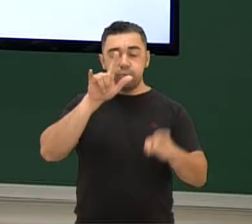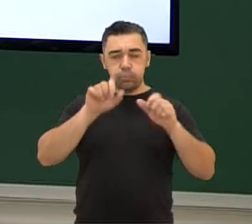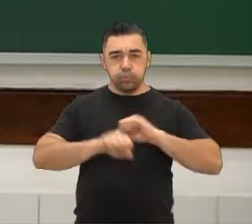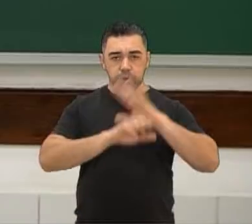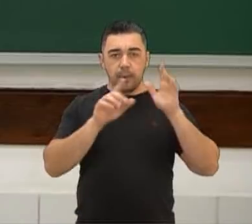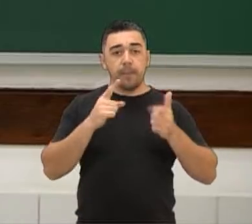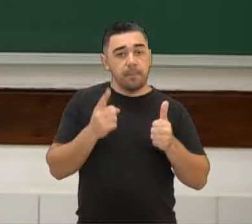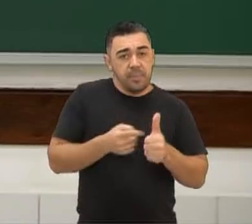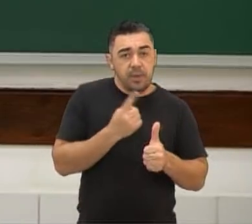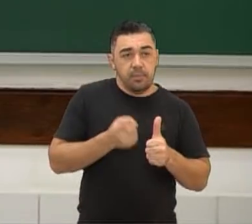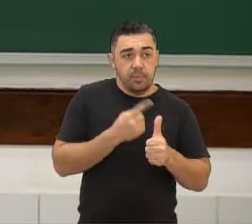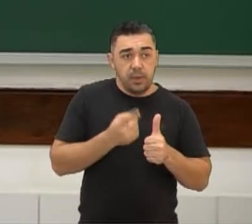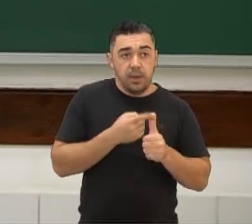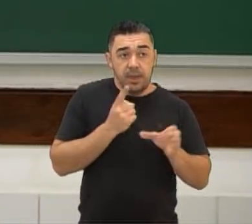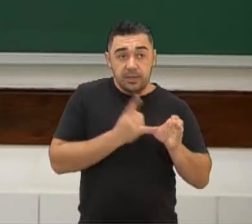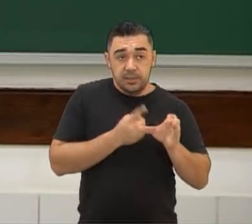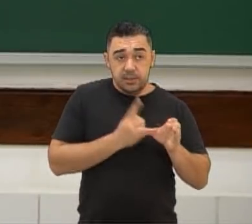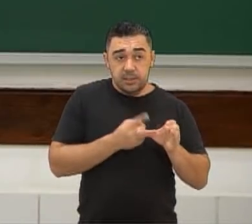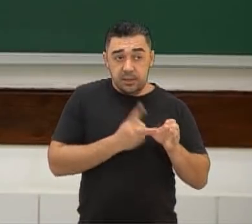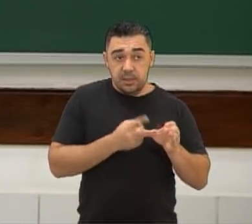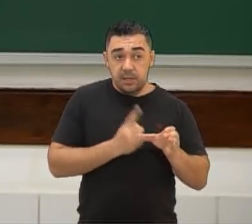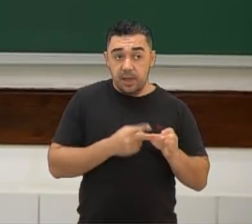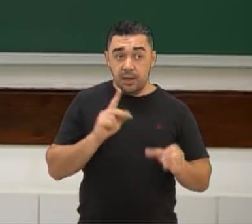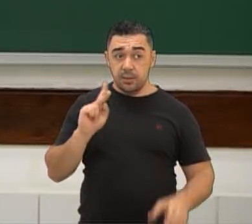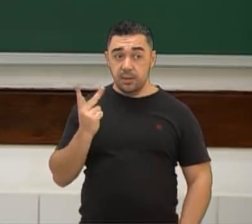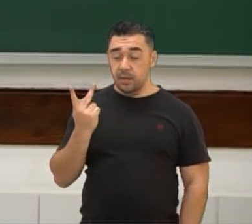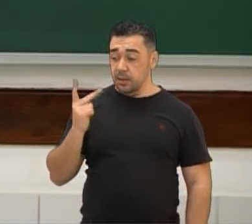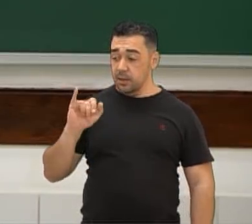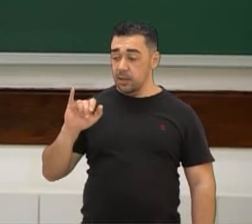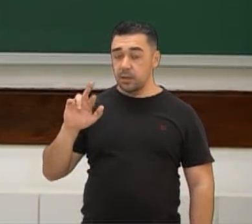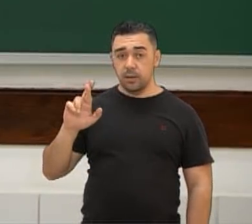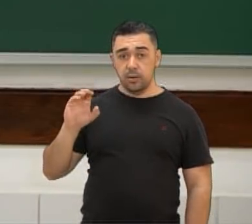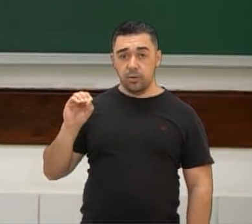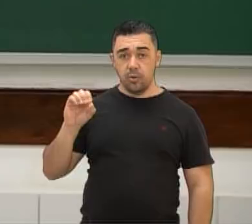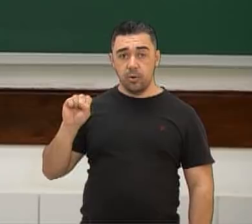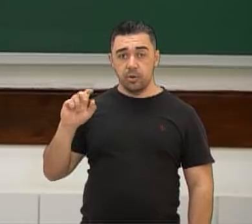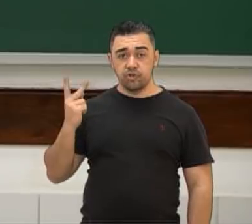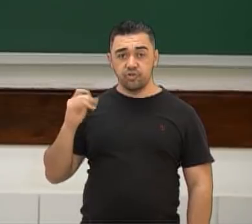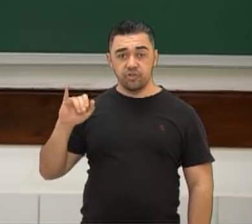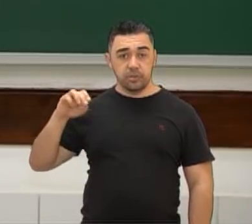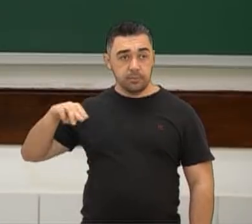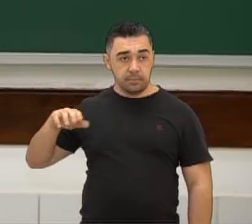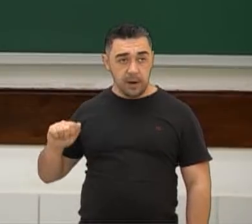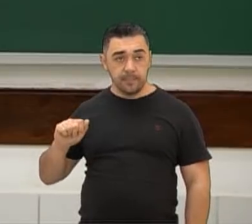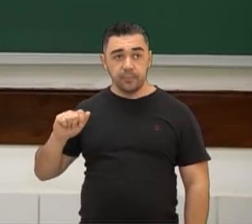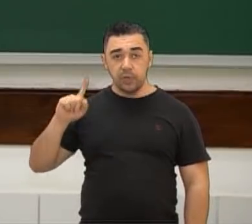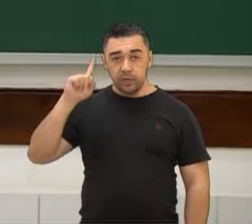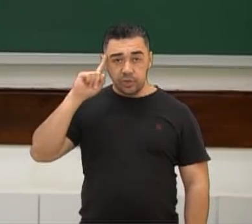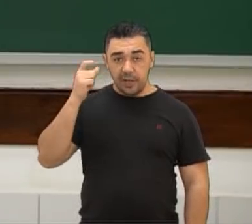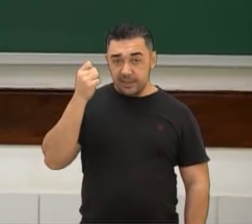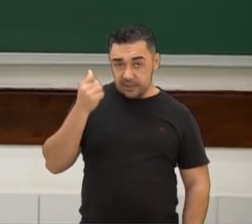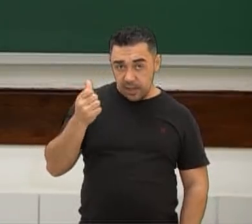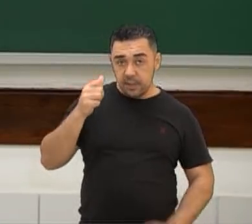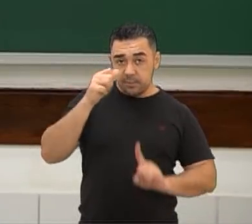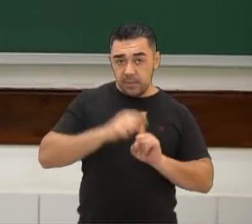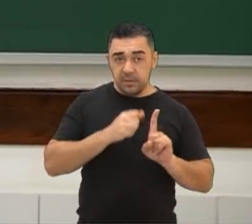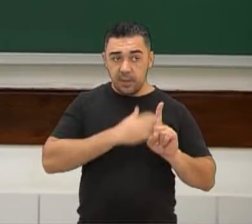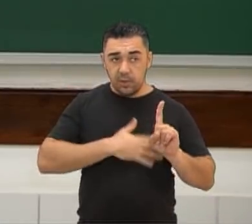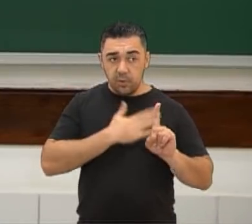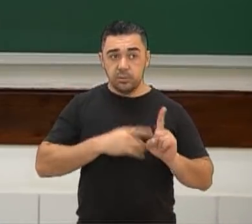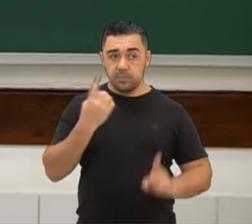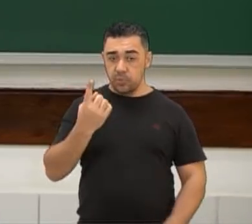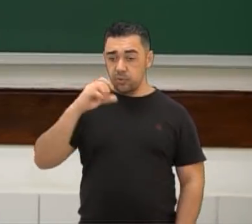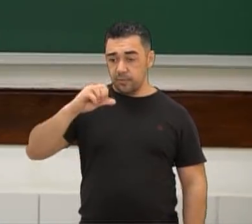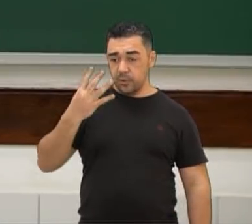A primeira, jogada sobre Hiroshima, no dia 6 de agosto de 1945. A